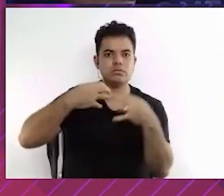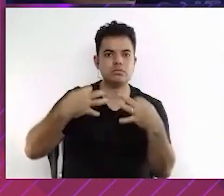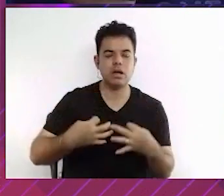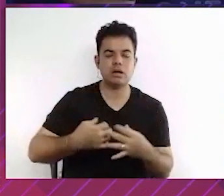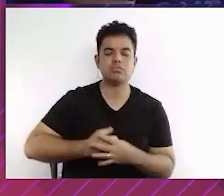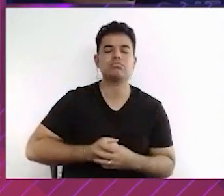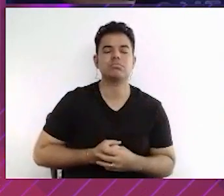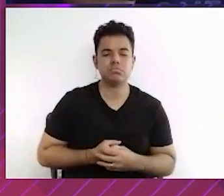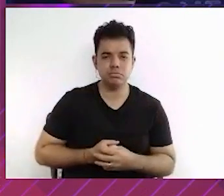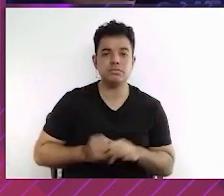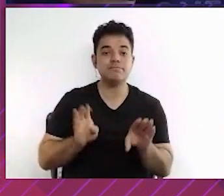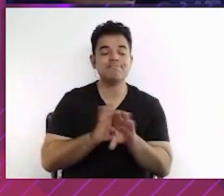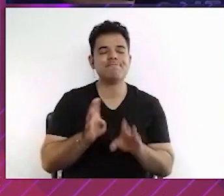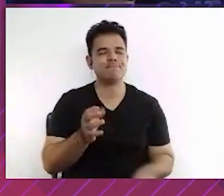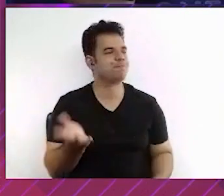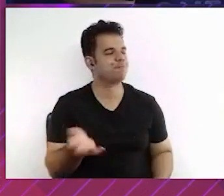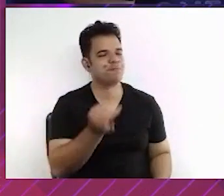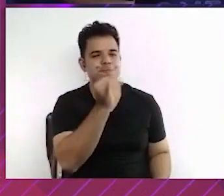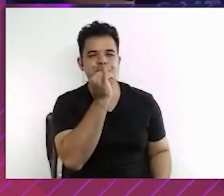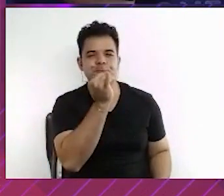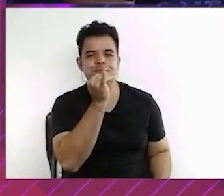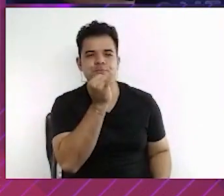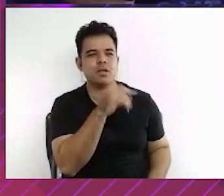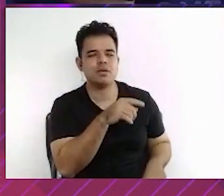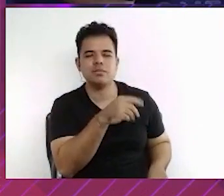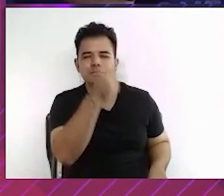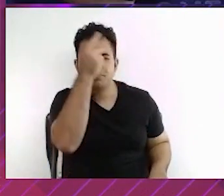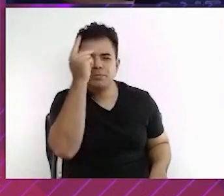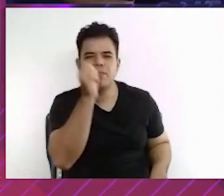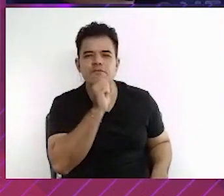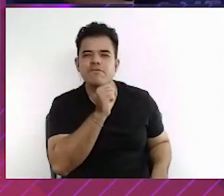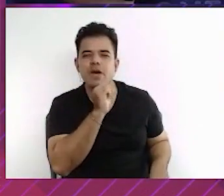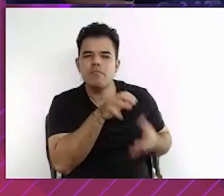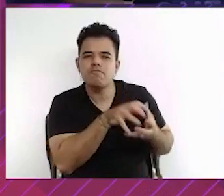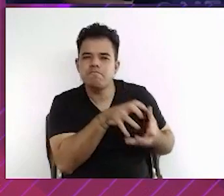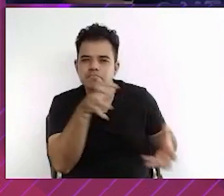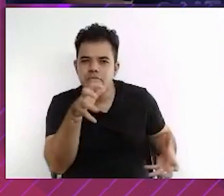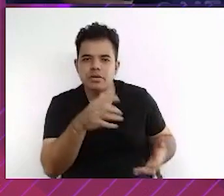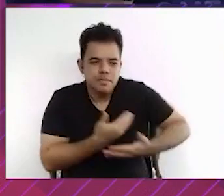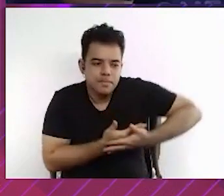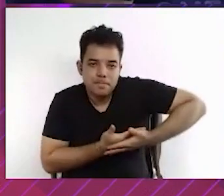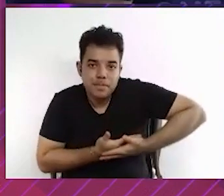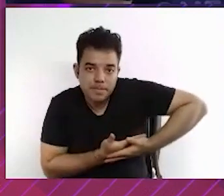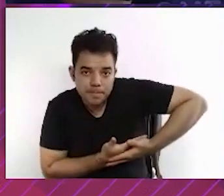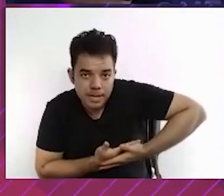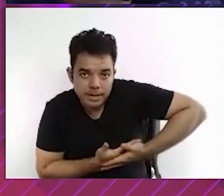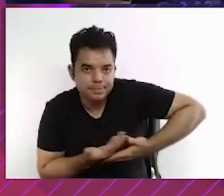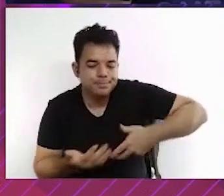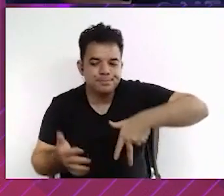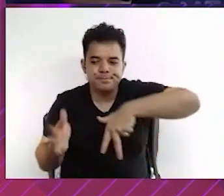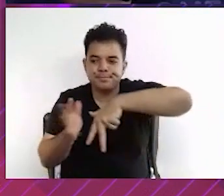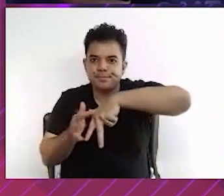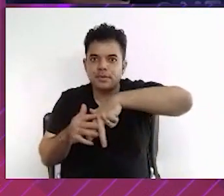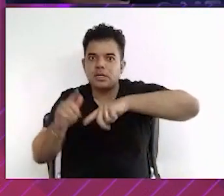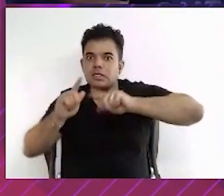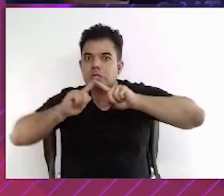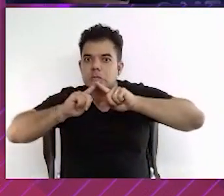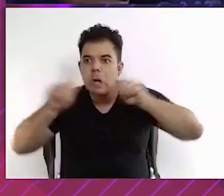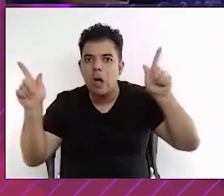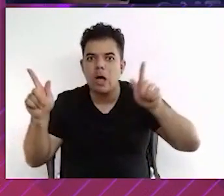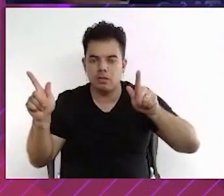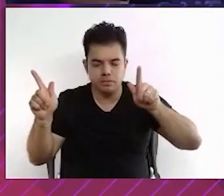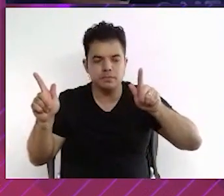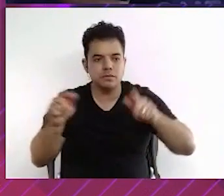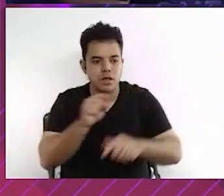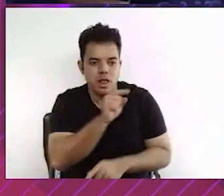Você, por exemplo, idosos, pessoas idosas, bebês, pacientes em estado grave, eles são os que precisam